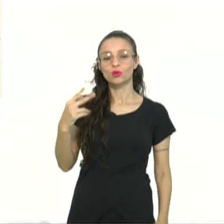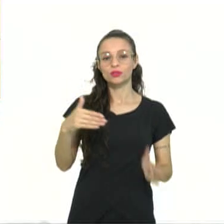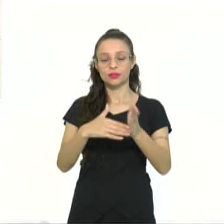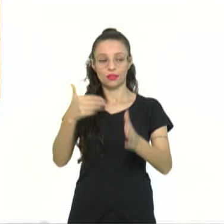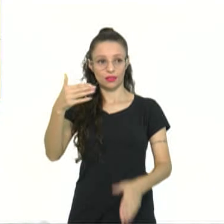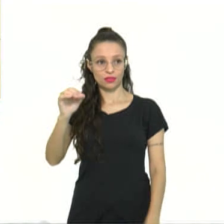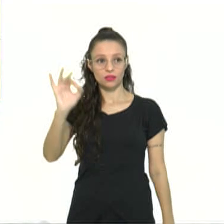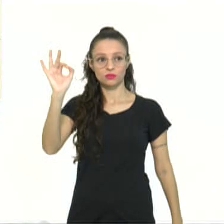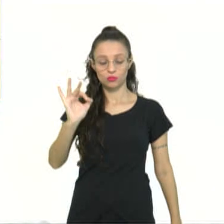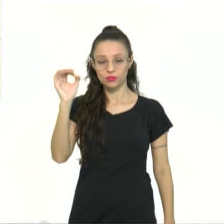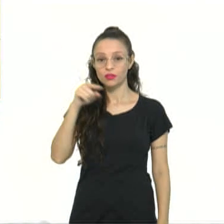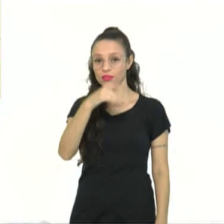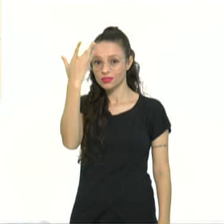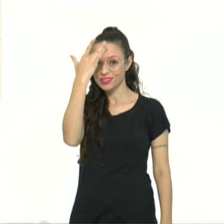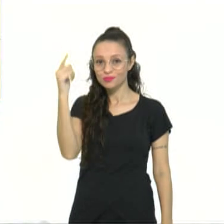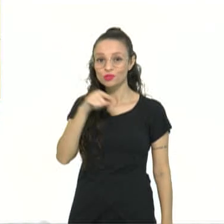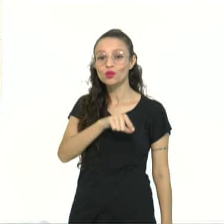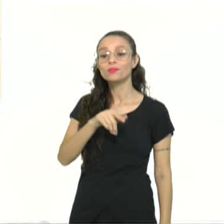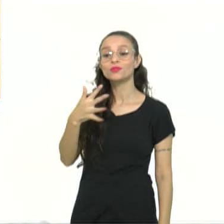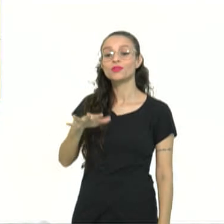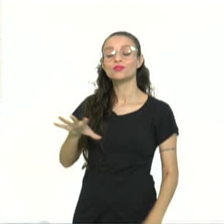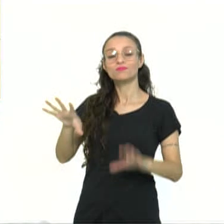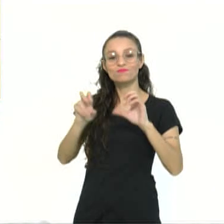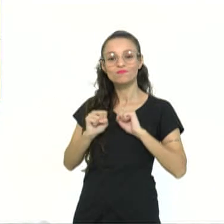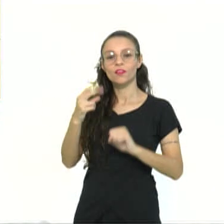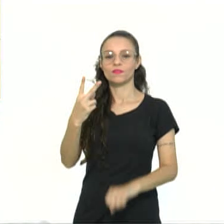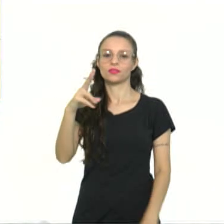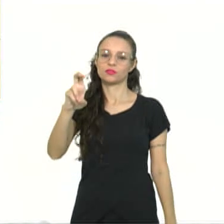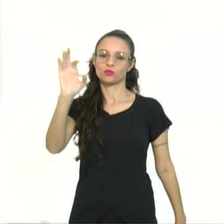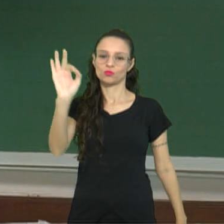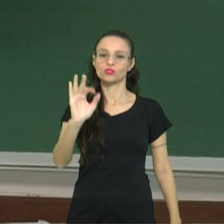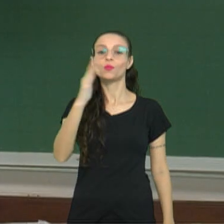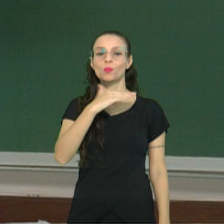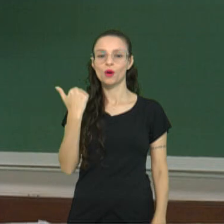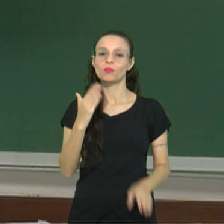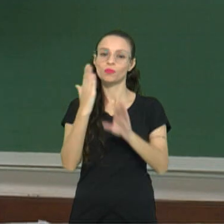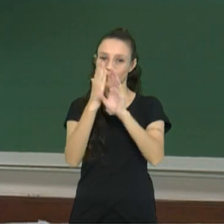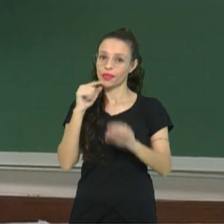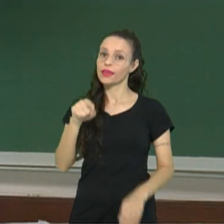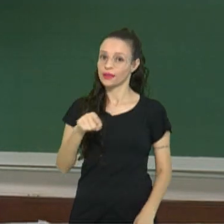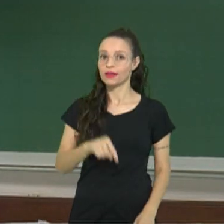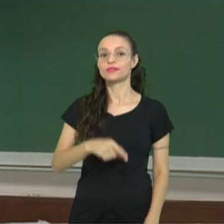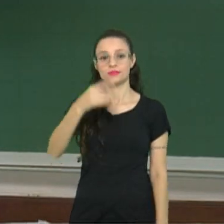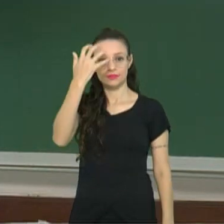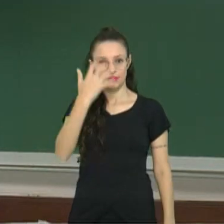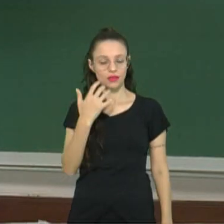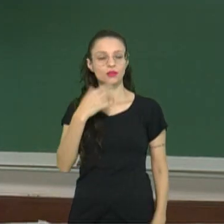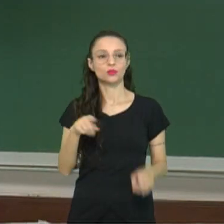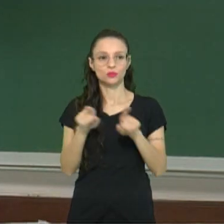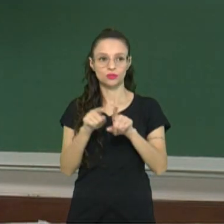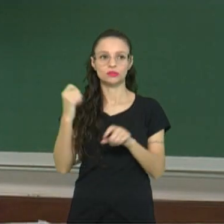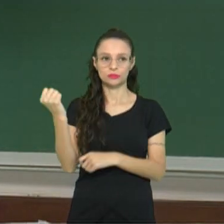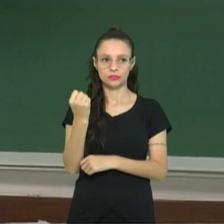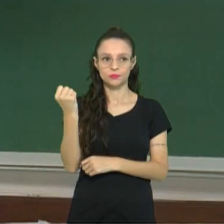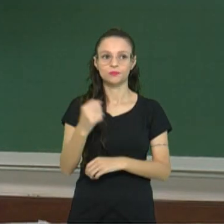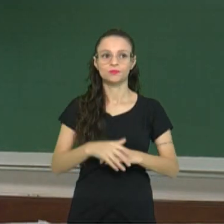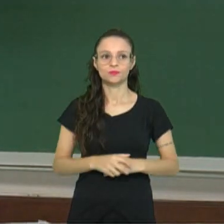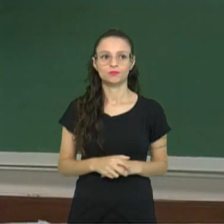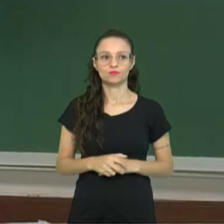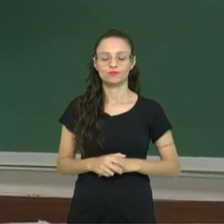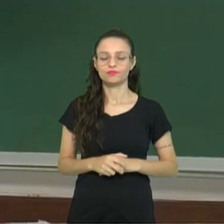Desses, cerca de 25% morrem em consequência da infecção. Então é uma infecção bastante séria também, né?